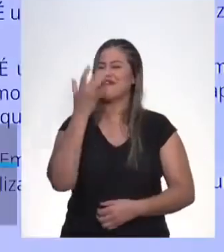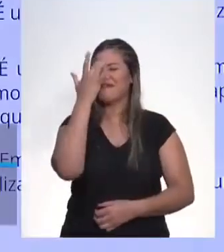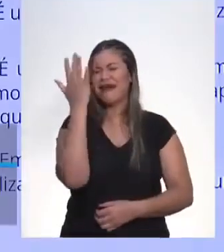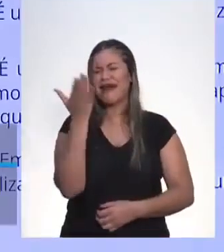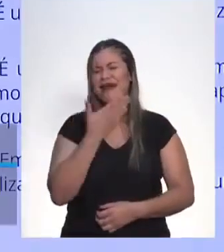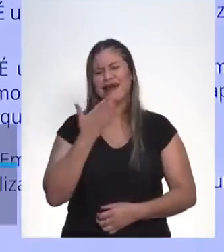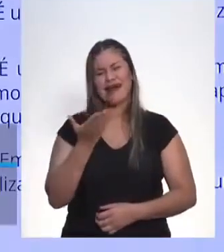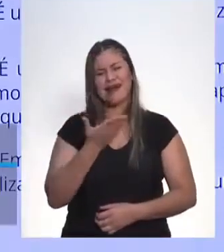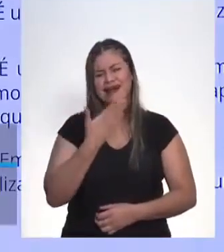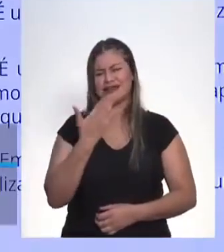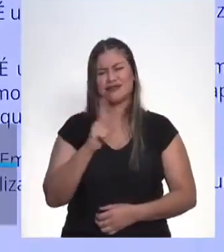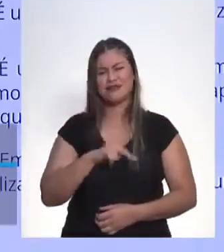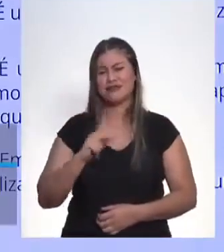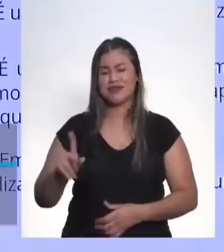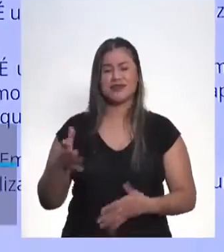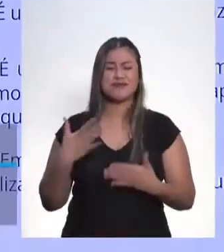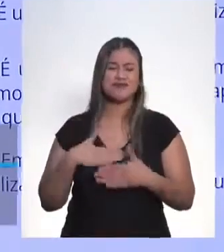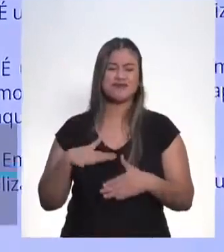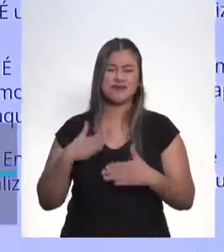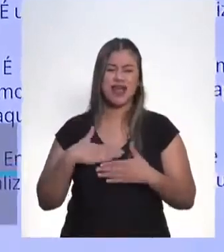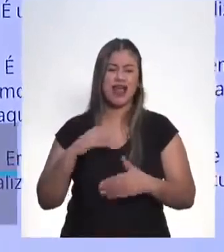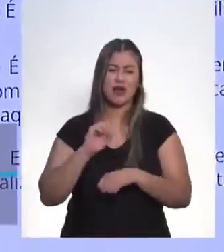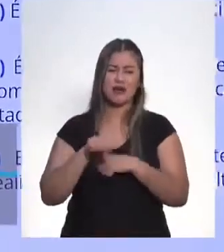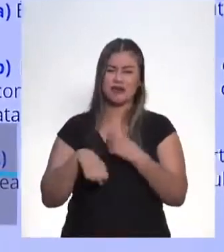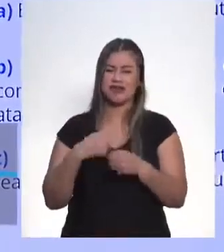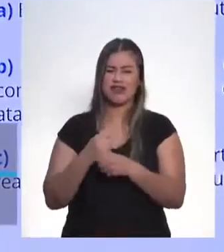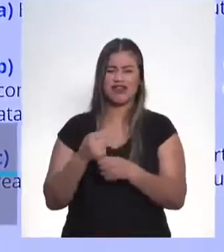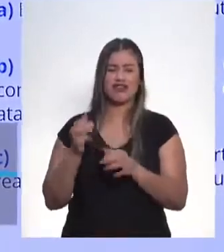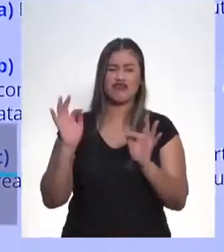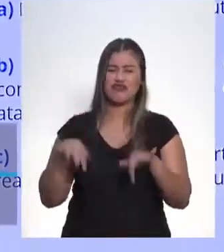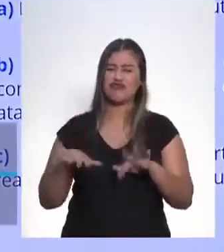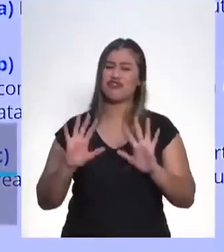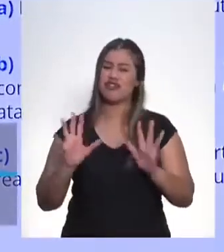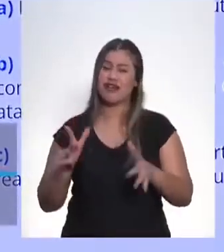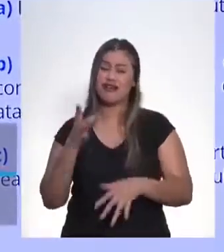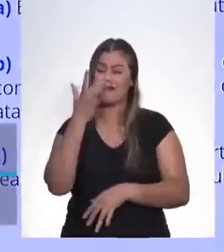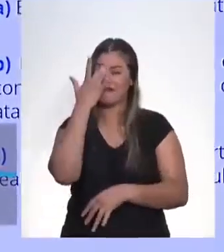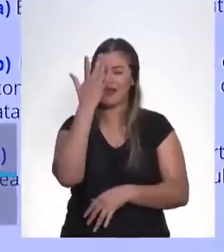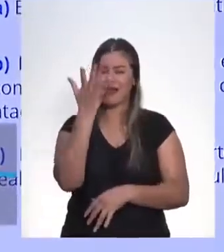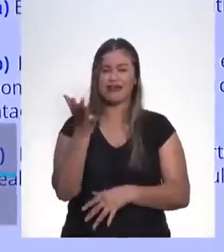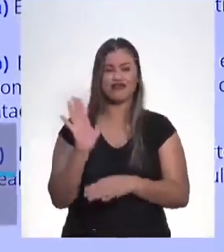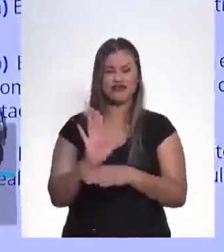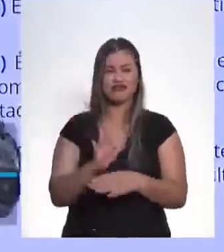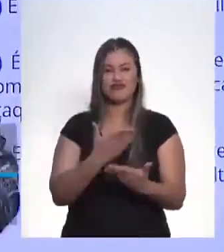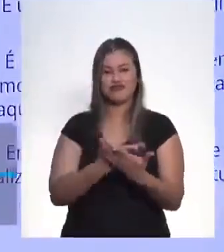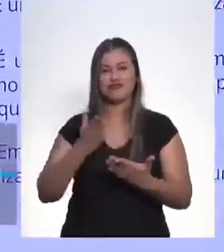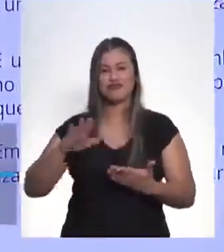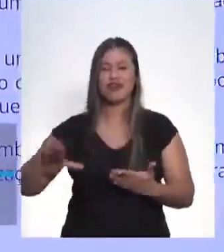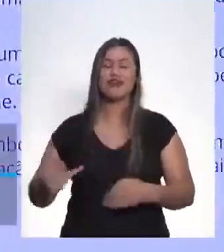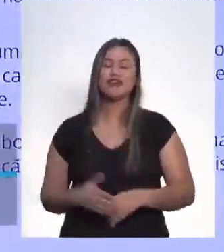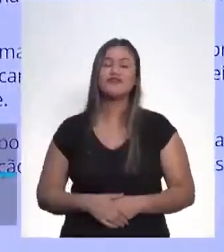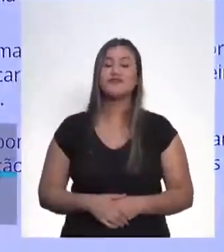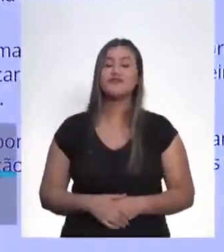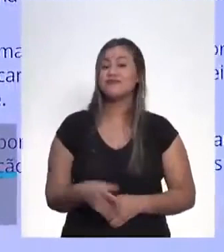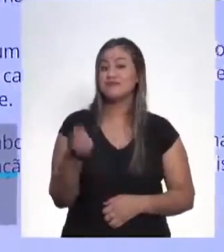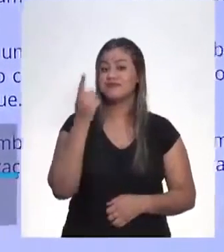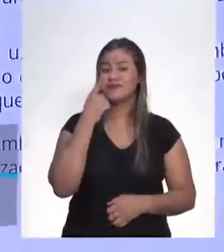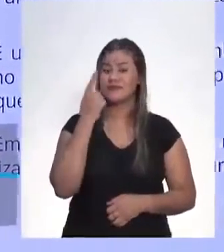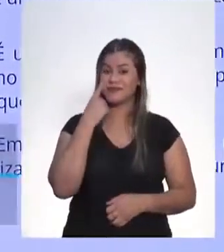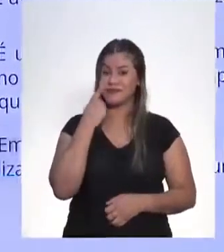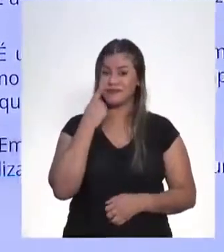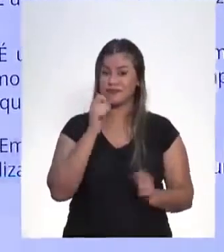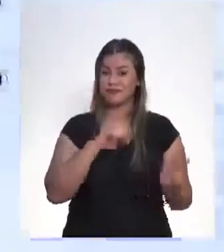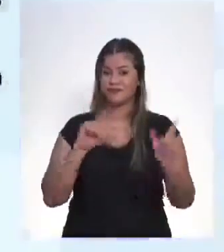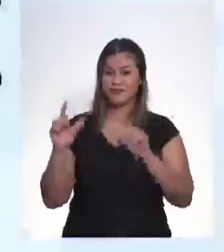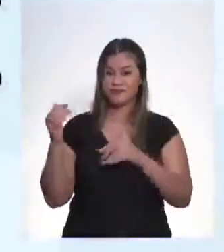né? O professor dá mais like nesse final de ano, né? Questões mais fáceis para os estudantes. Vamos voltar na tela para nós fazermos a